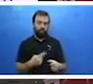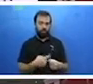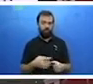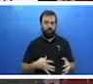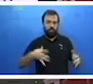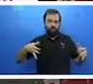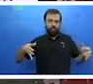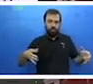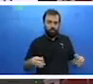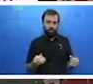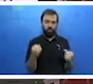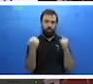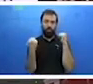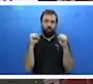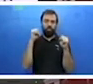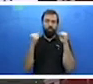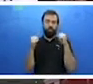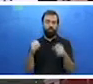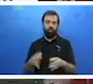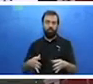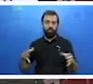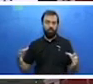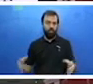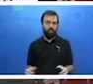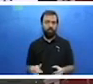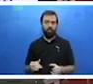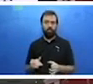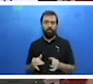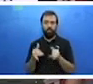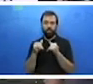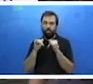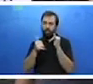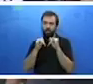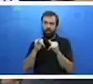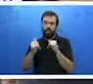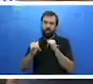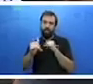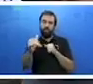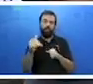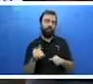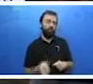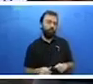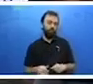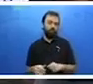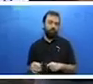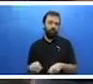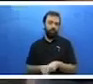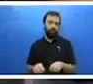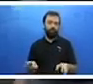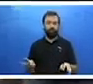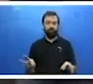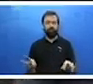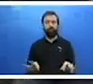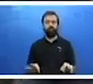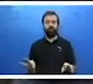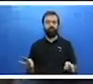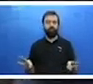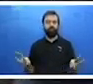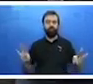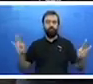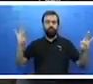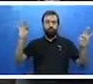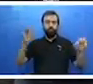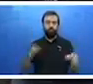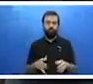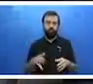cidades, a industrialização, energia elétrica e os avanços tecnológicos. Continuando,